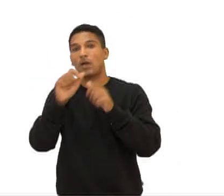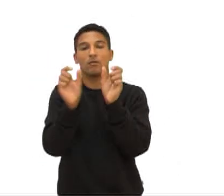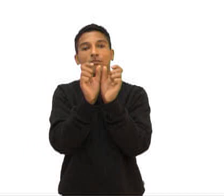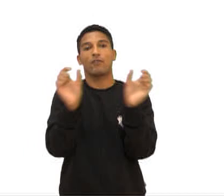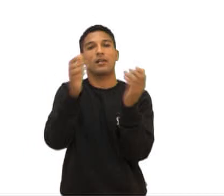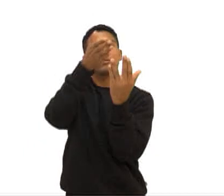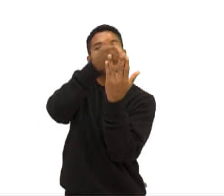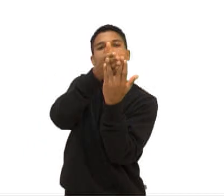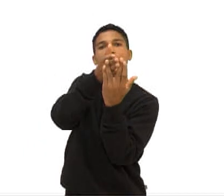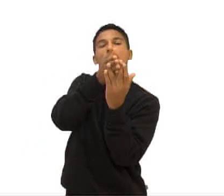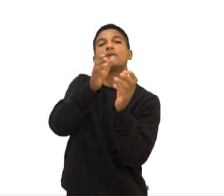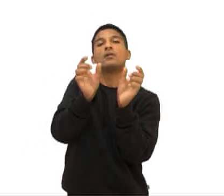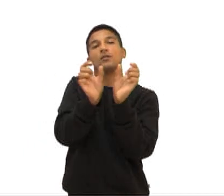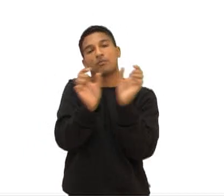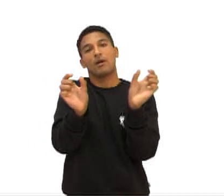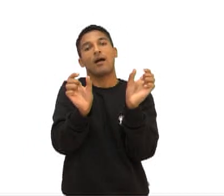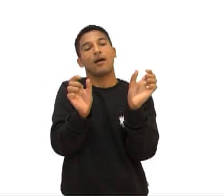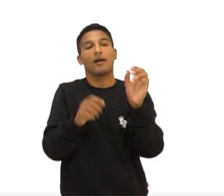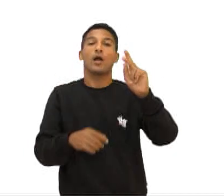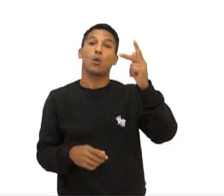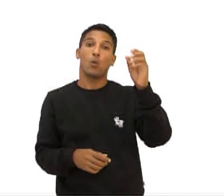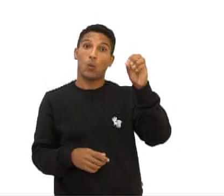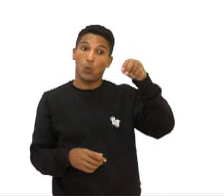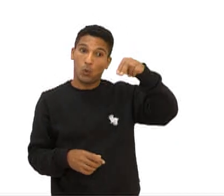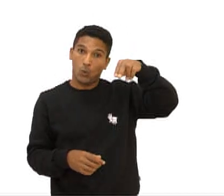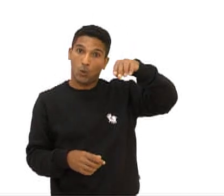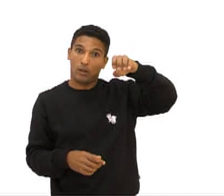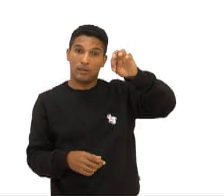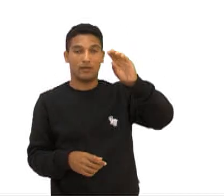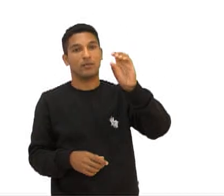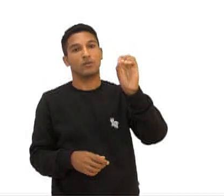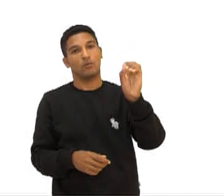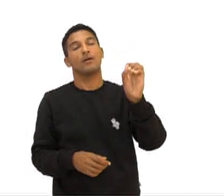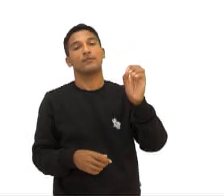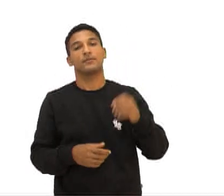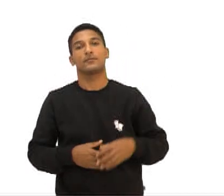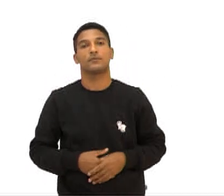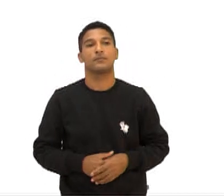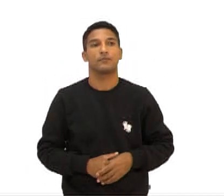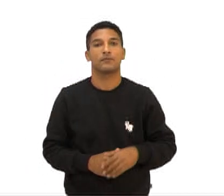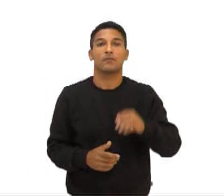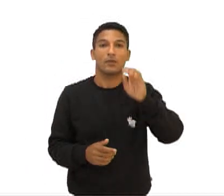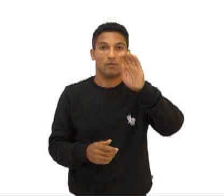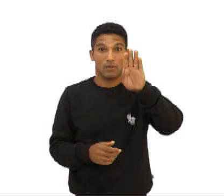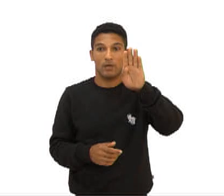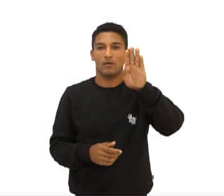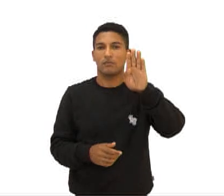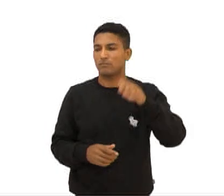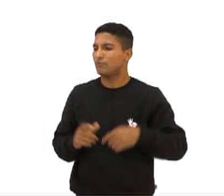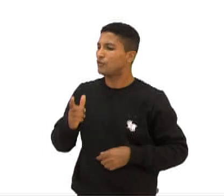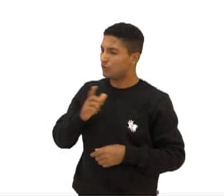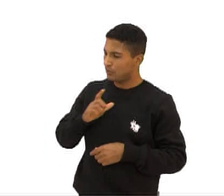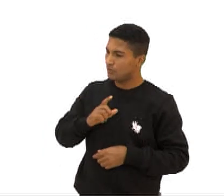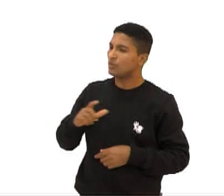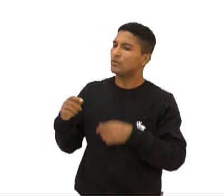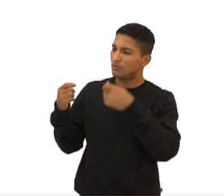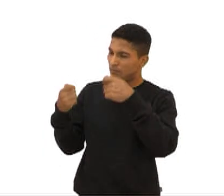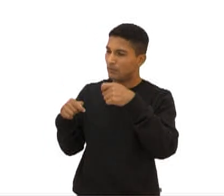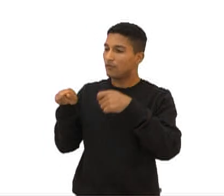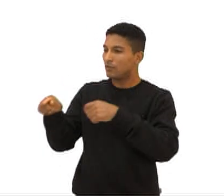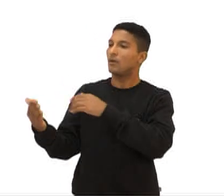B, tínhamos necessidade de ajuda. Tínhamos necessidade de que nos ajudassem.